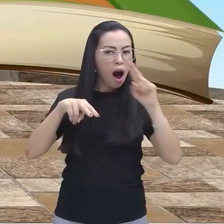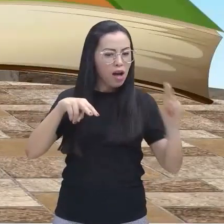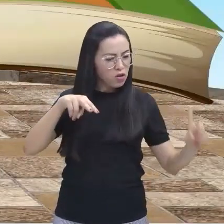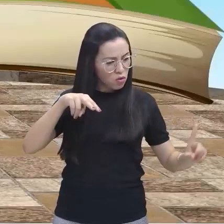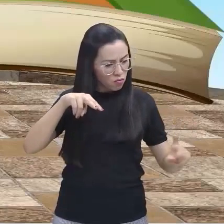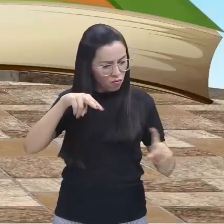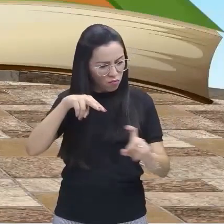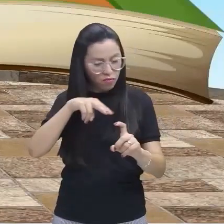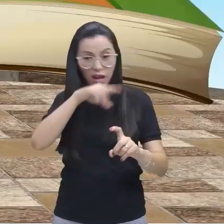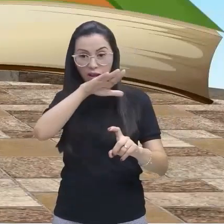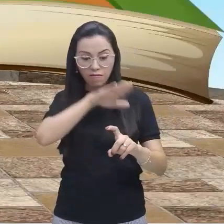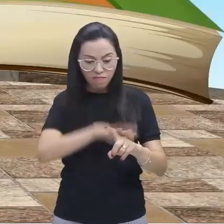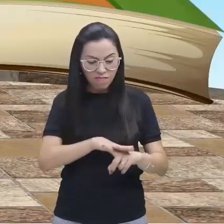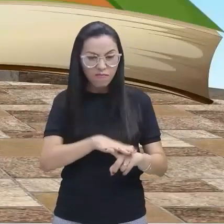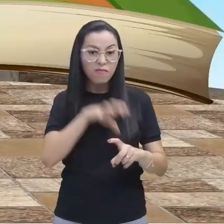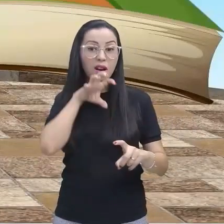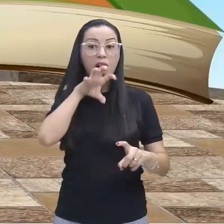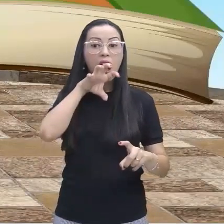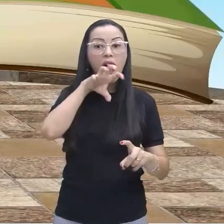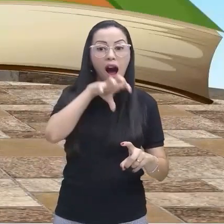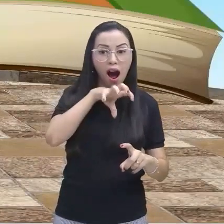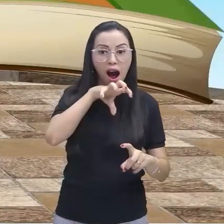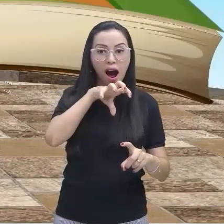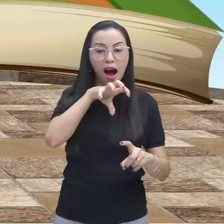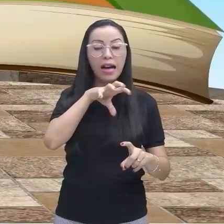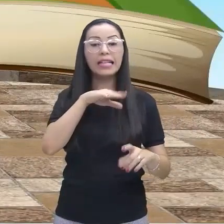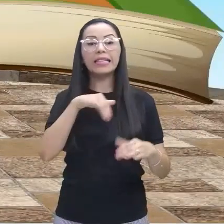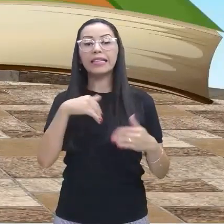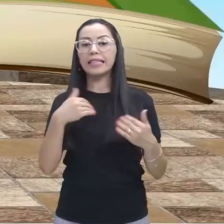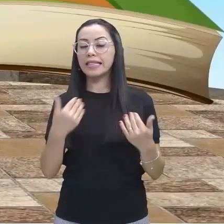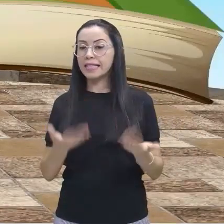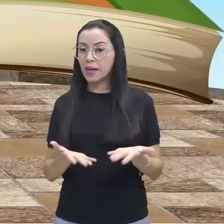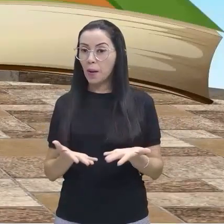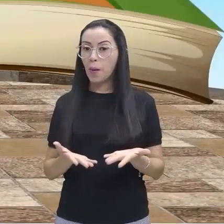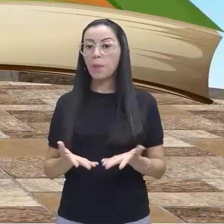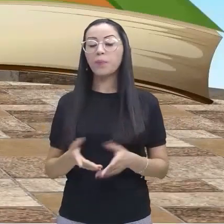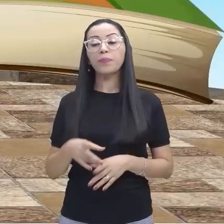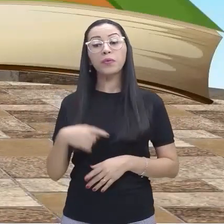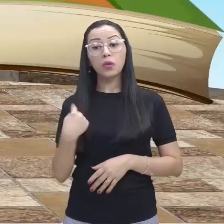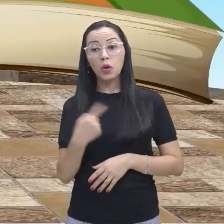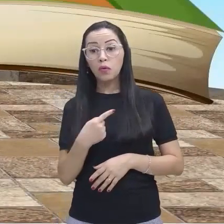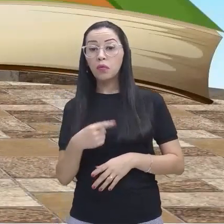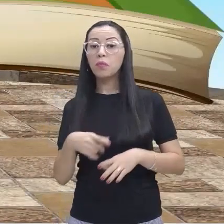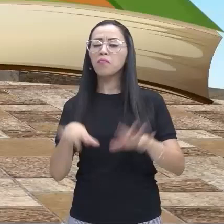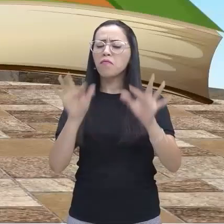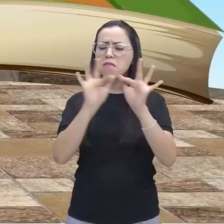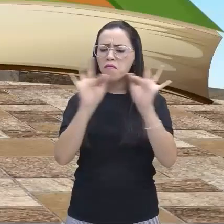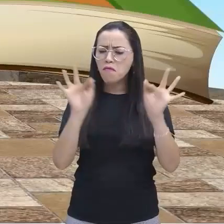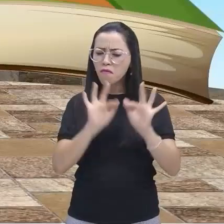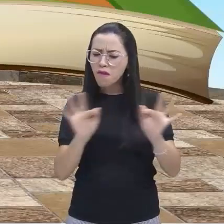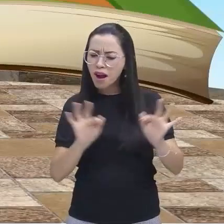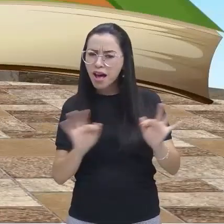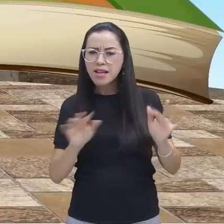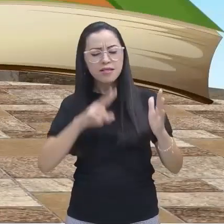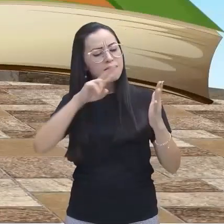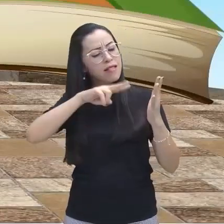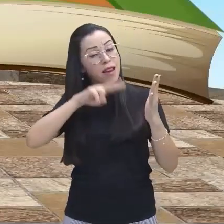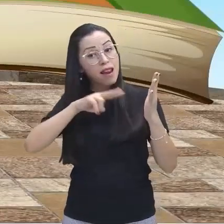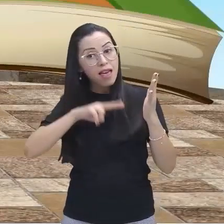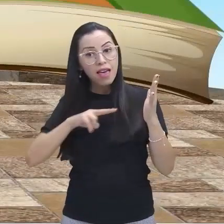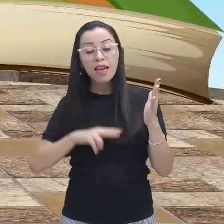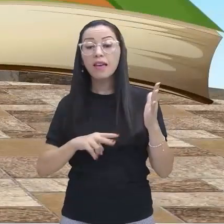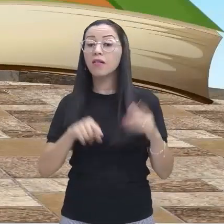fazer uma atividade agora. Nós vamos ler algumas frases com a professora e você vai